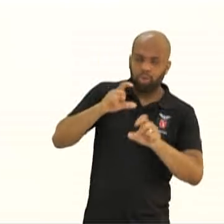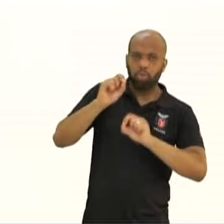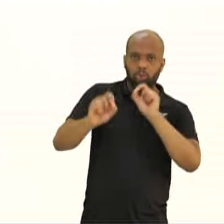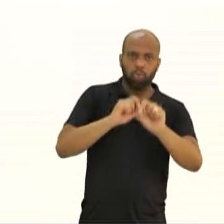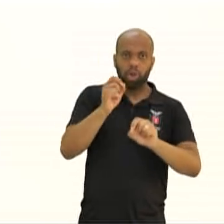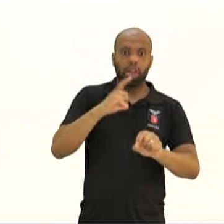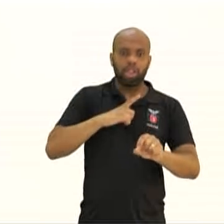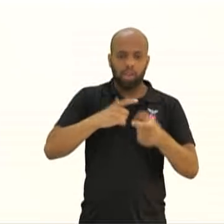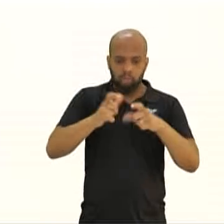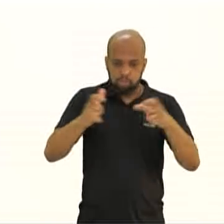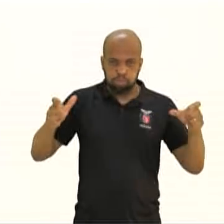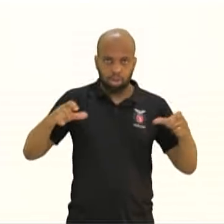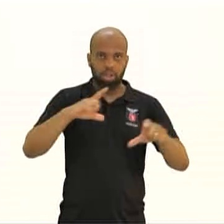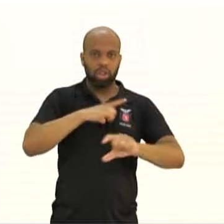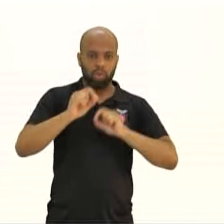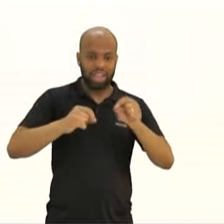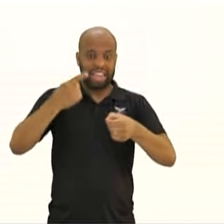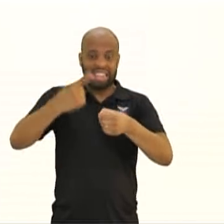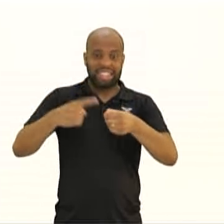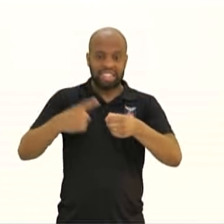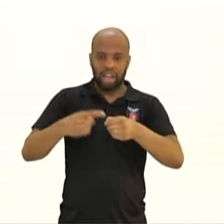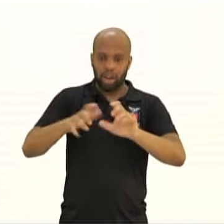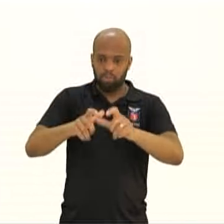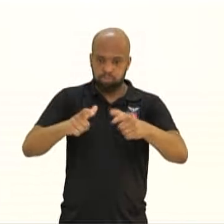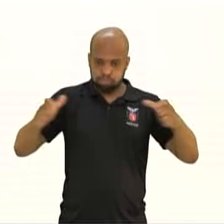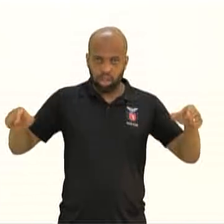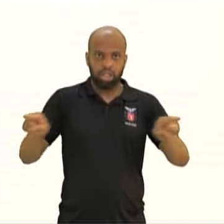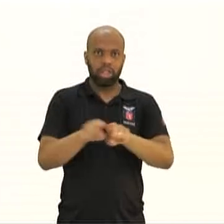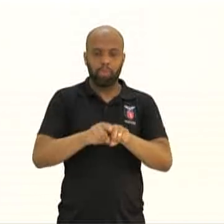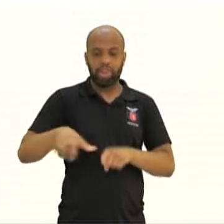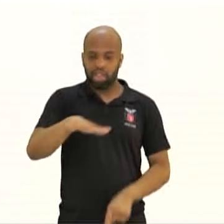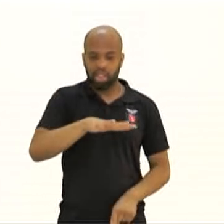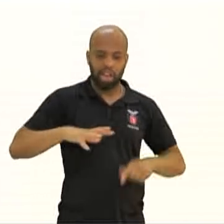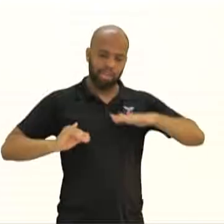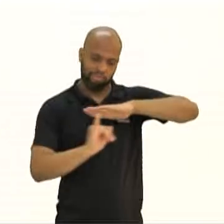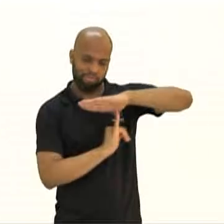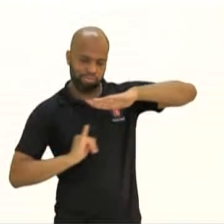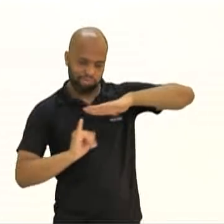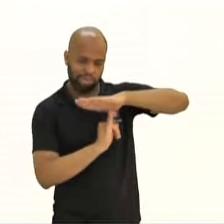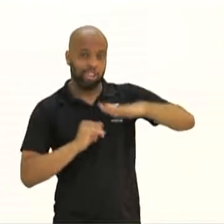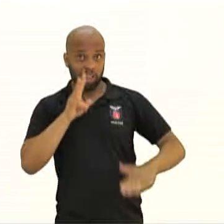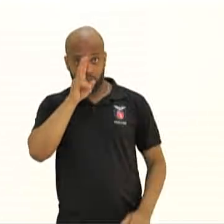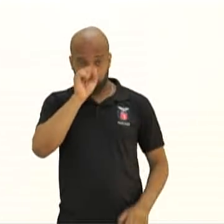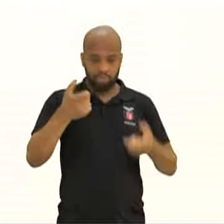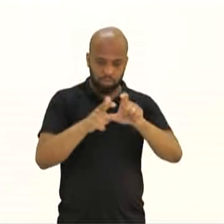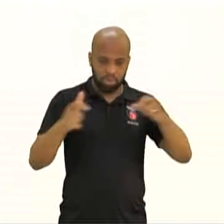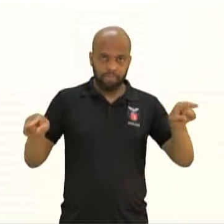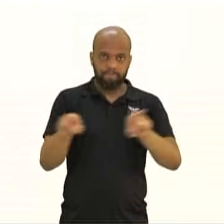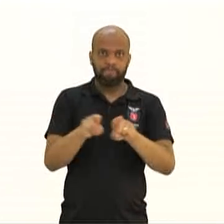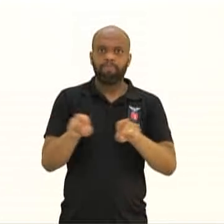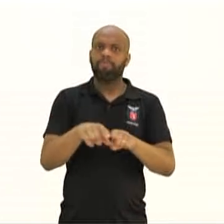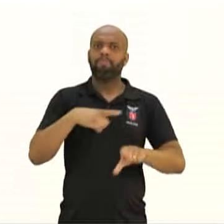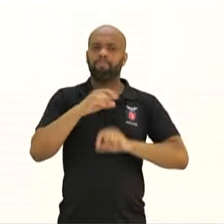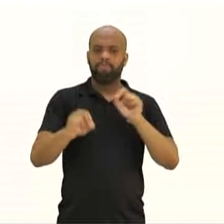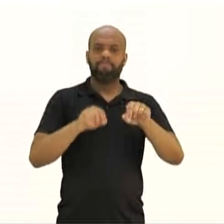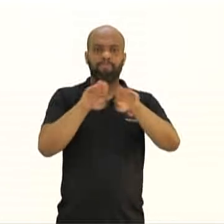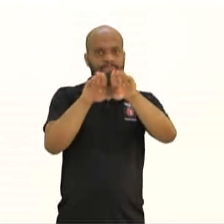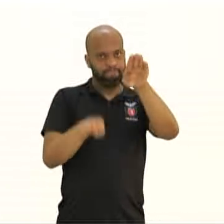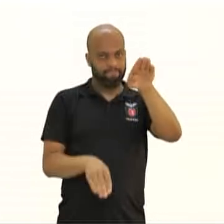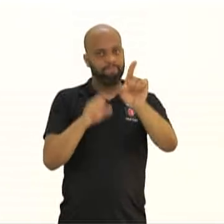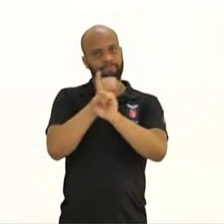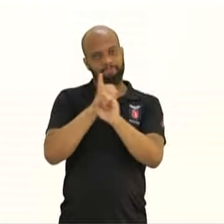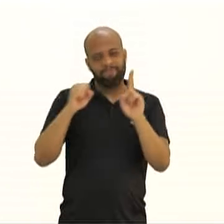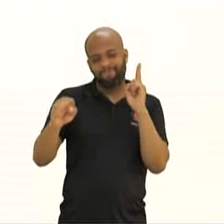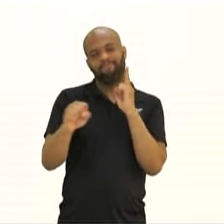crescimento das cidades de maneira muito forte, o crescimento das áreas industriais muito forte, provoca questões ligadas à